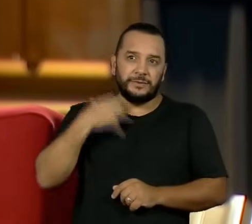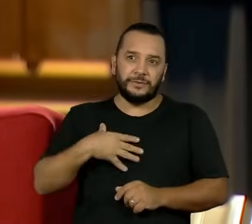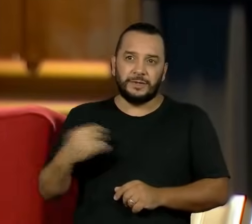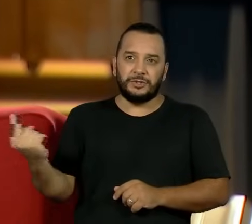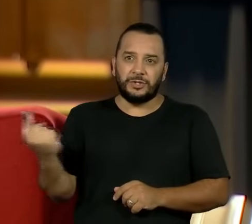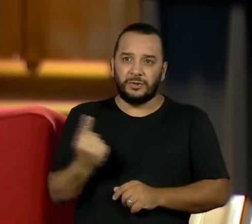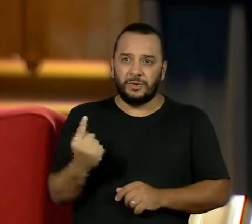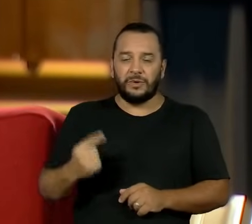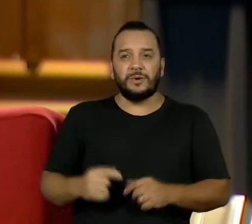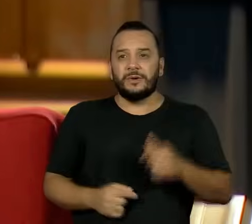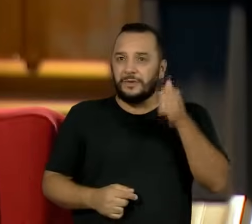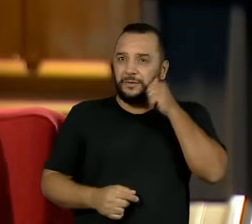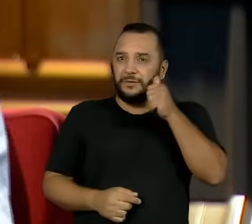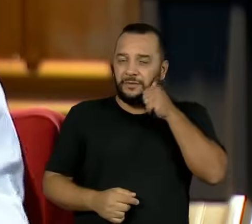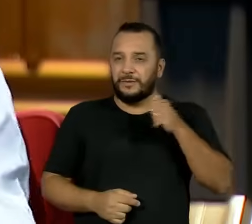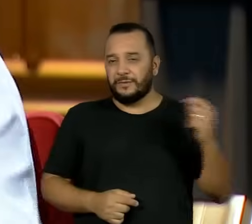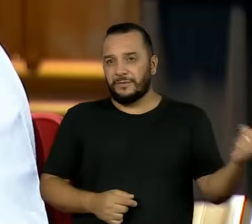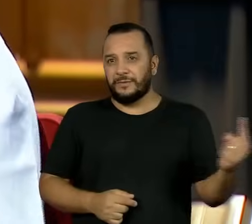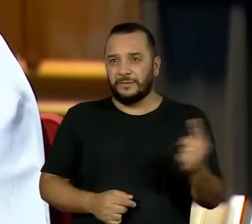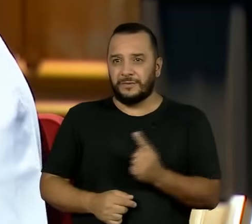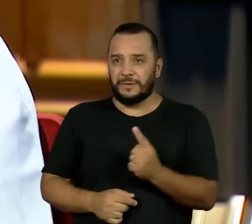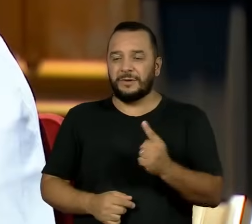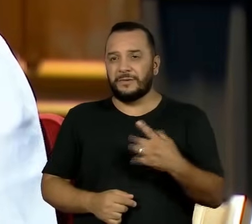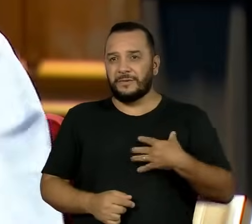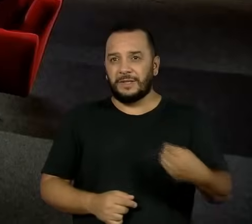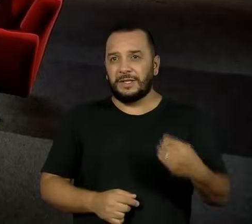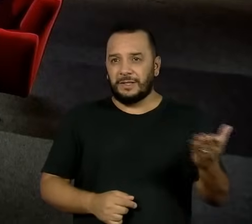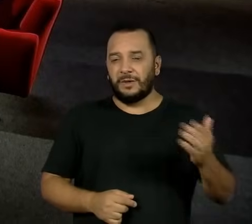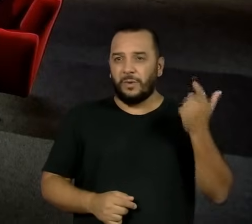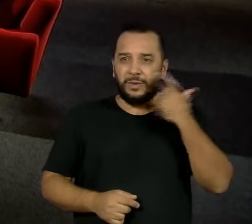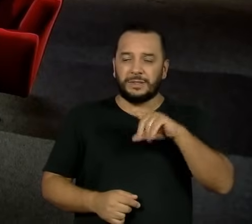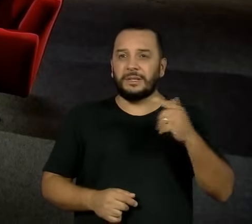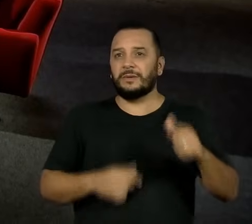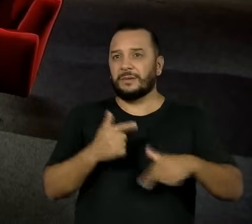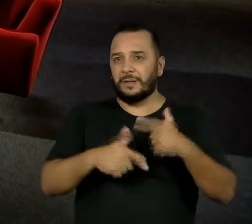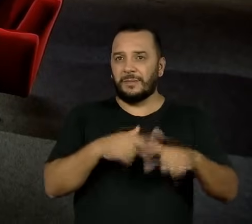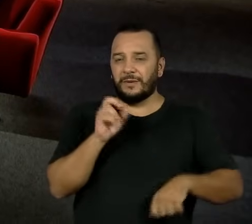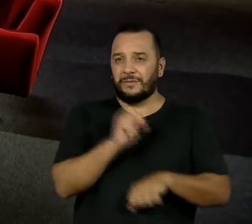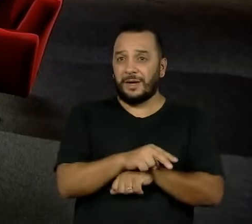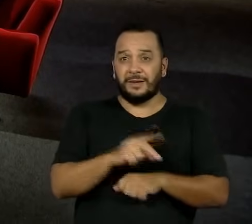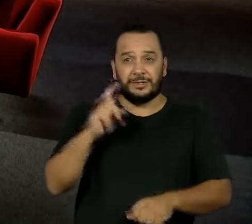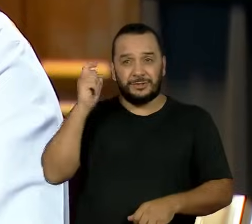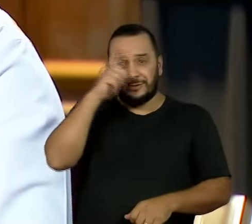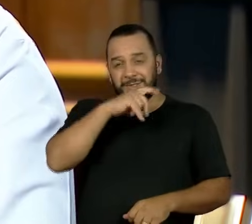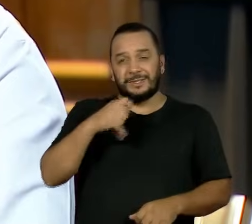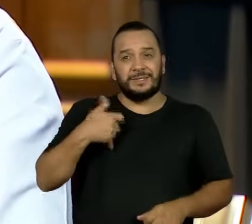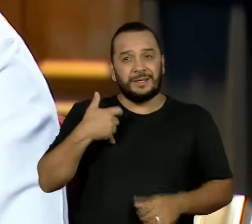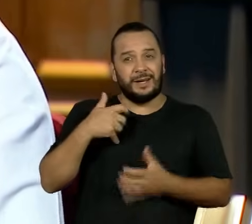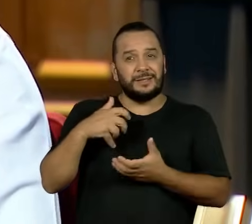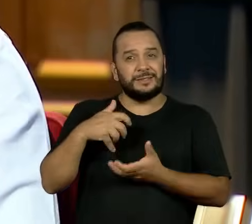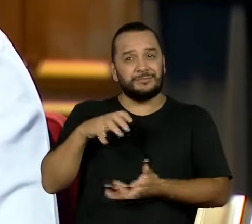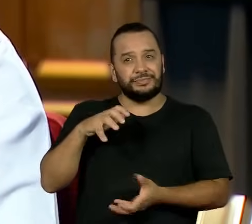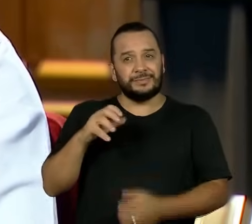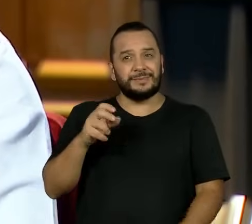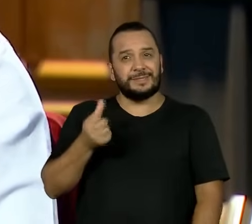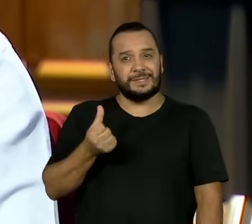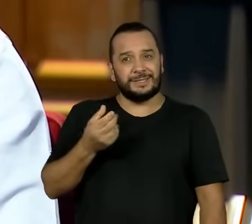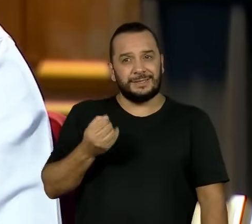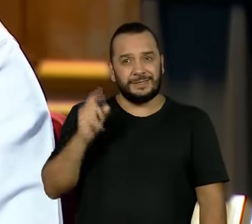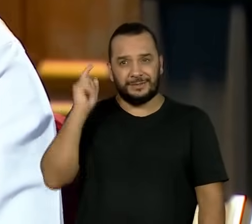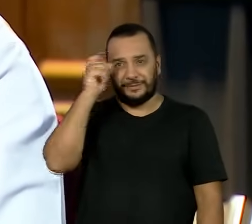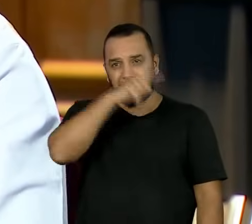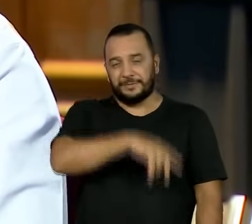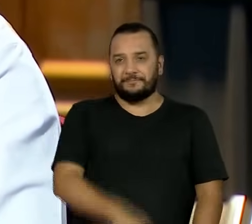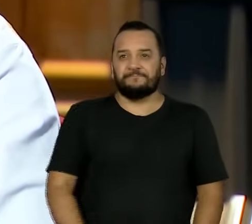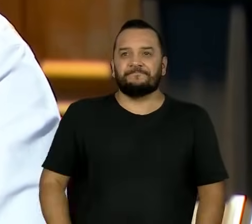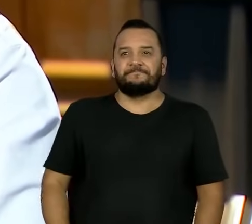arrumou emprego, que dificulta literalmente você chegar cronologicamente aos 60 anos. Eu acho que é importante nesse